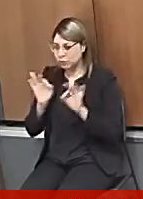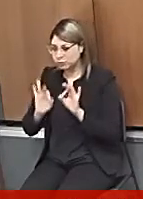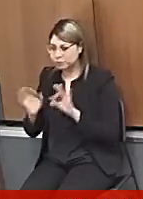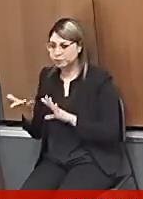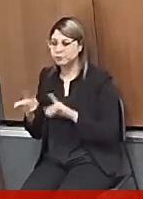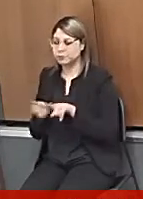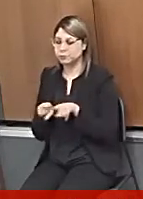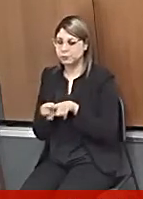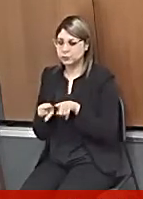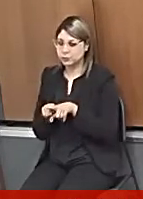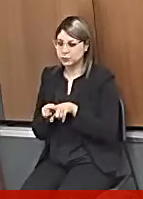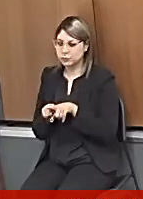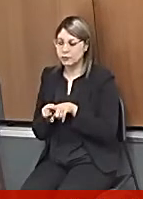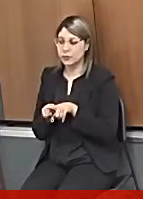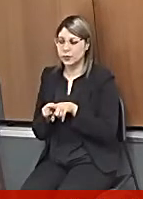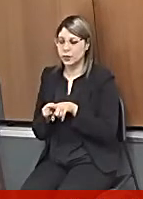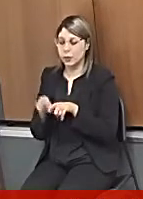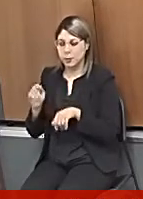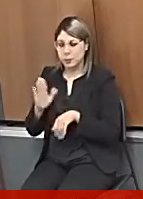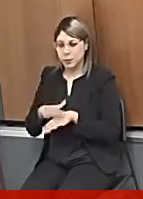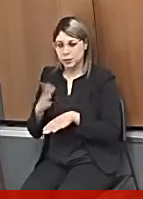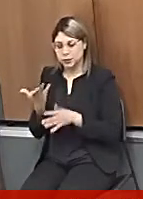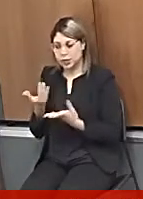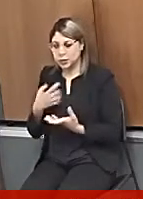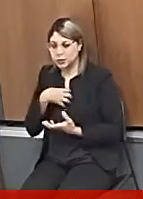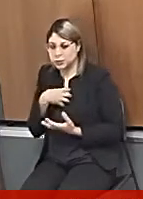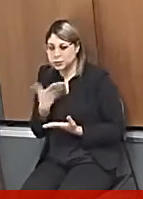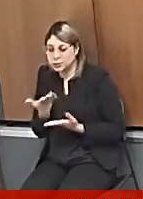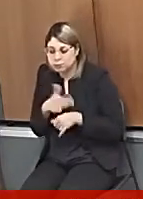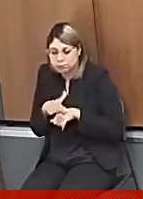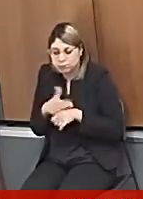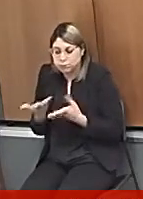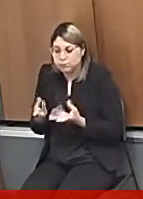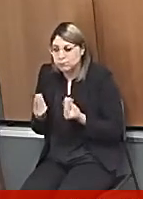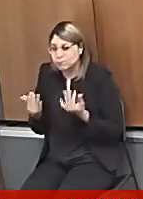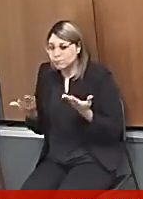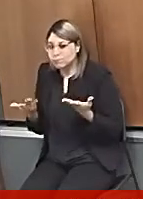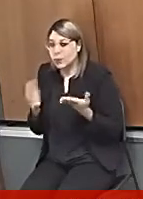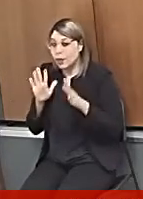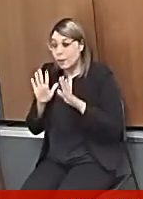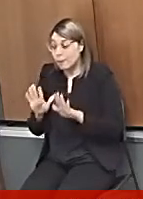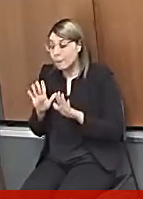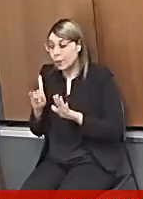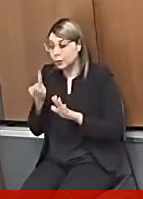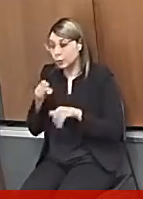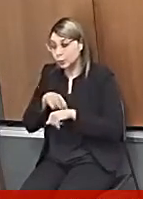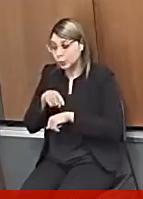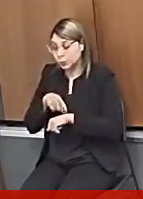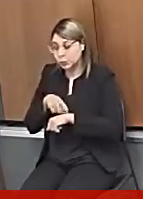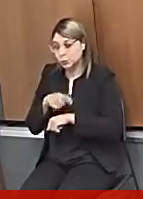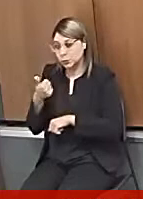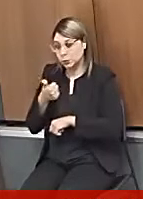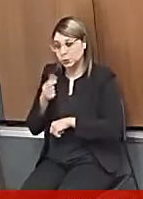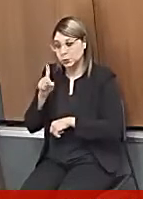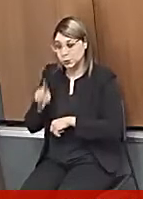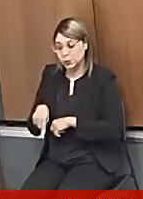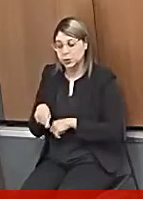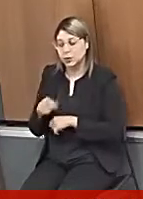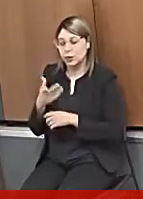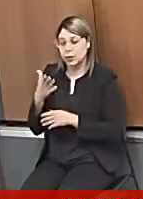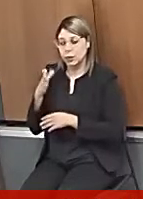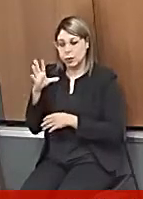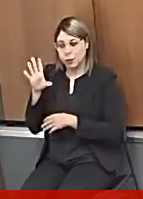também não é mais sensível e é considerar as circunstâncias mas foi num primeiro momento a modulação mais